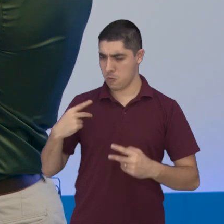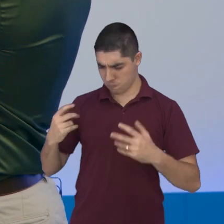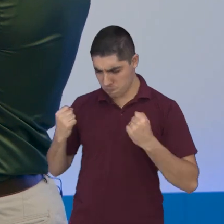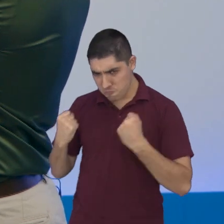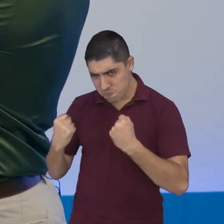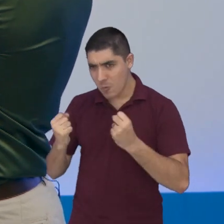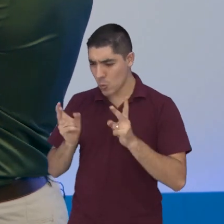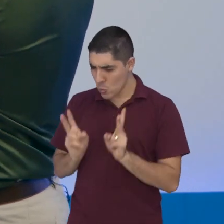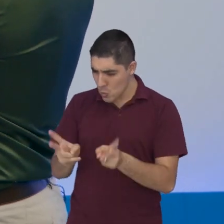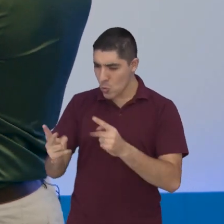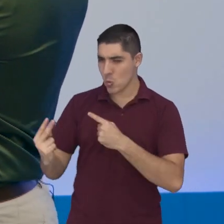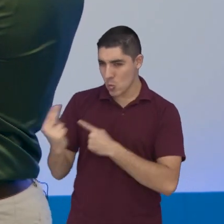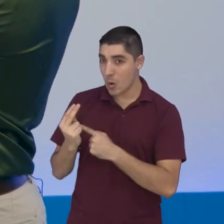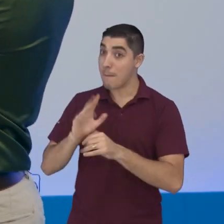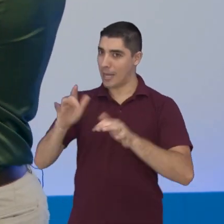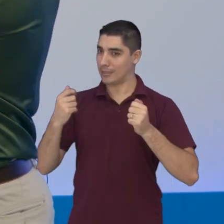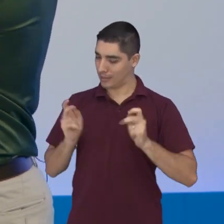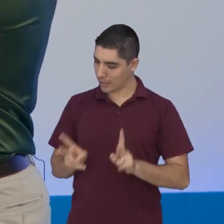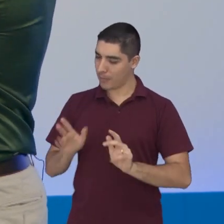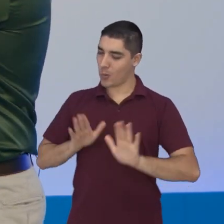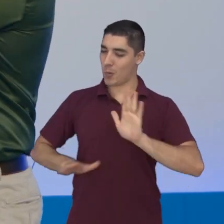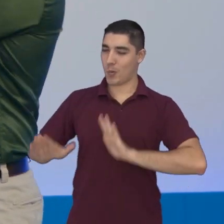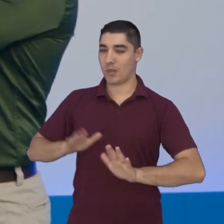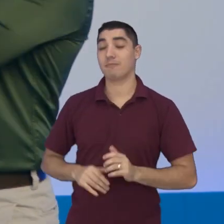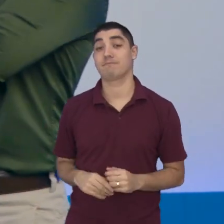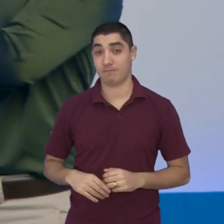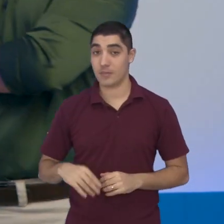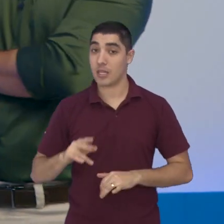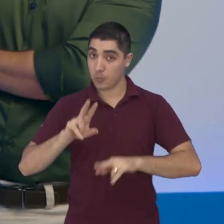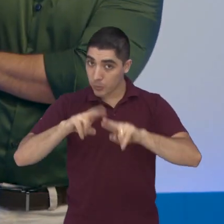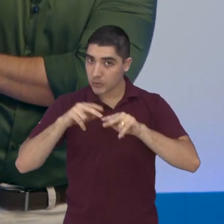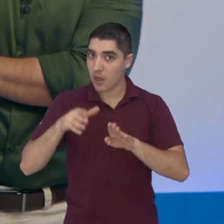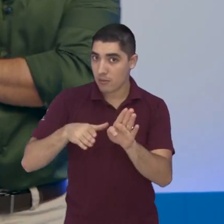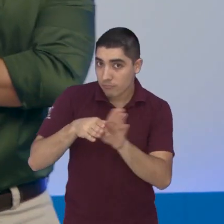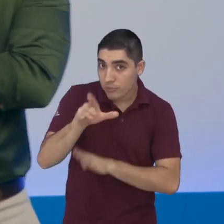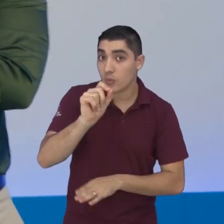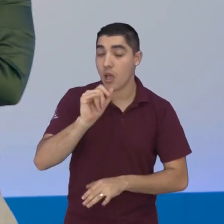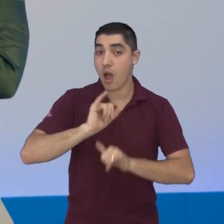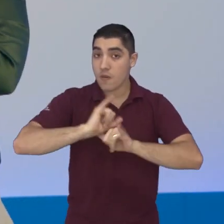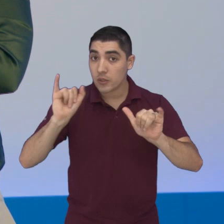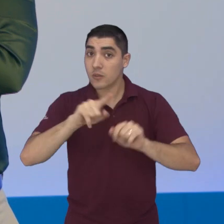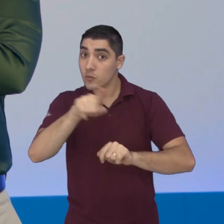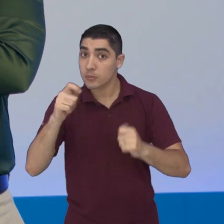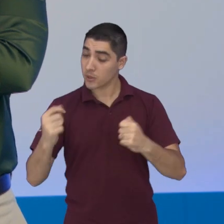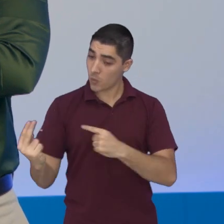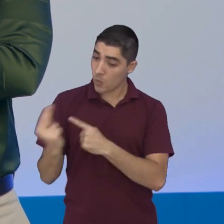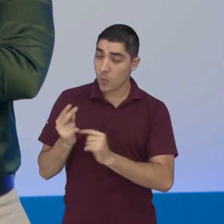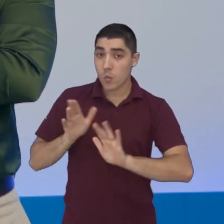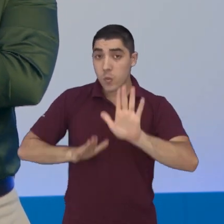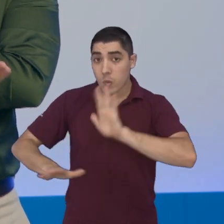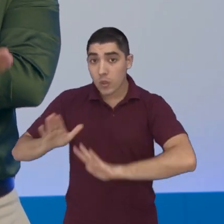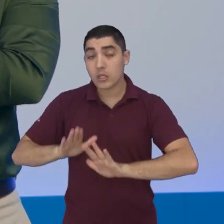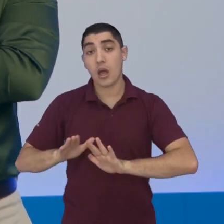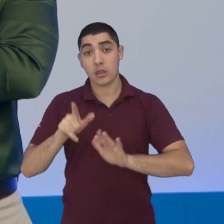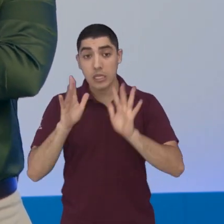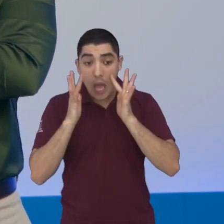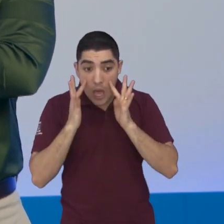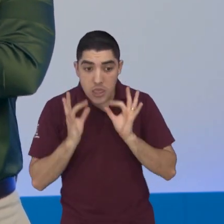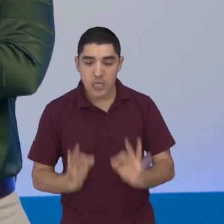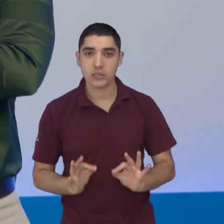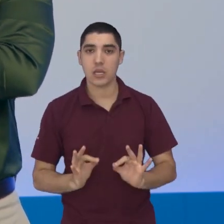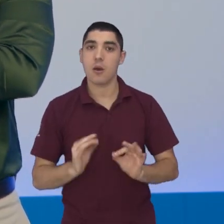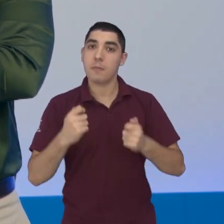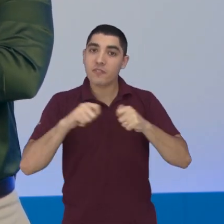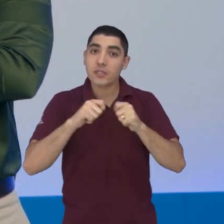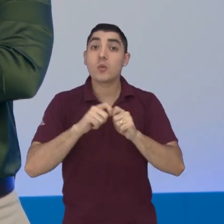Marvin projeto verão firme tá mas olha com cuidado viu e é isso que eu reforço pessoal muito cuidado e sempre na